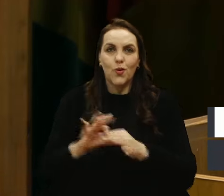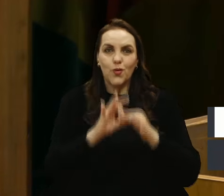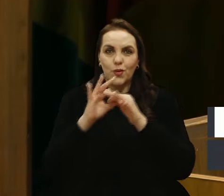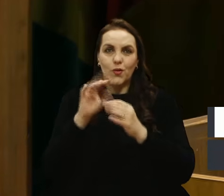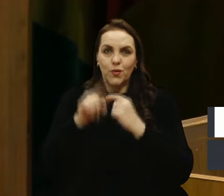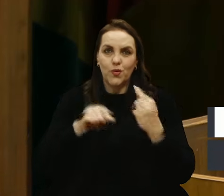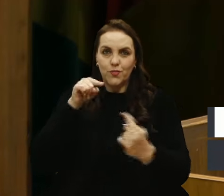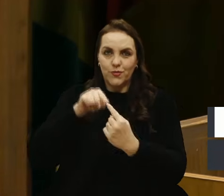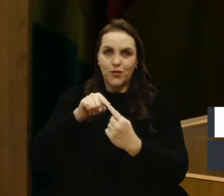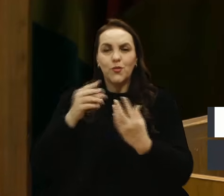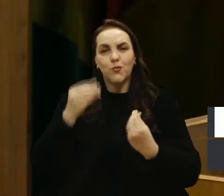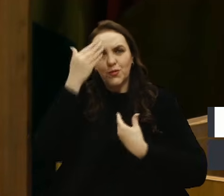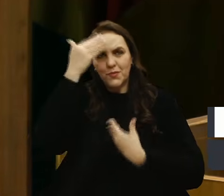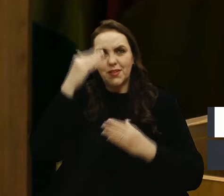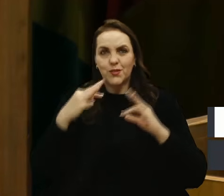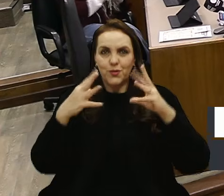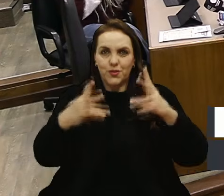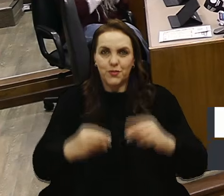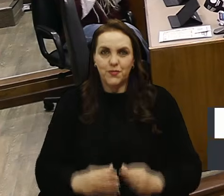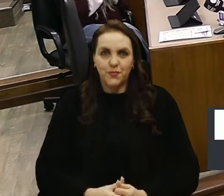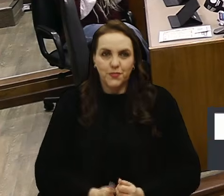propósito. Muito obrigada a todos.